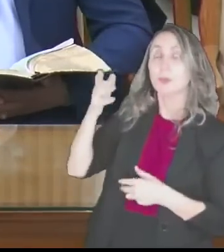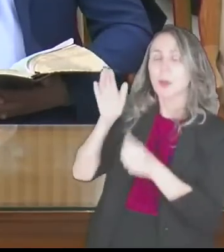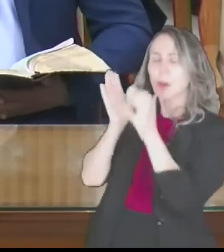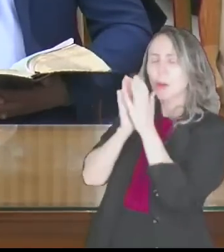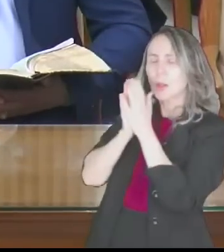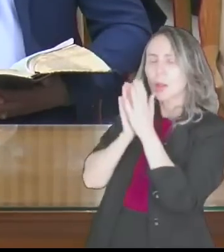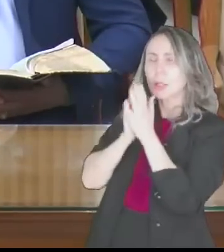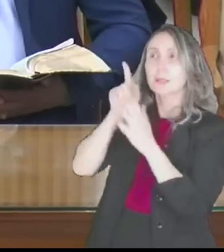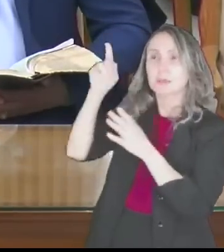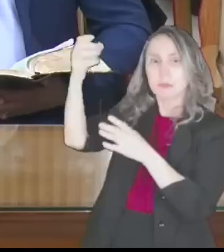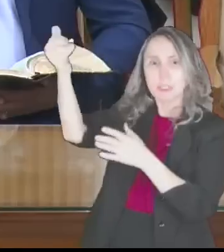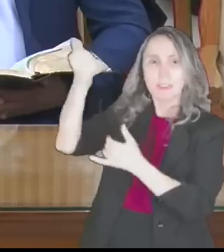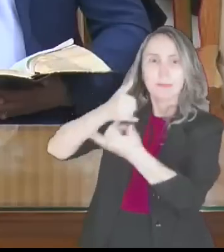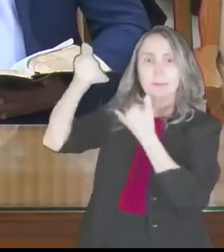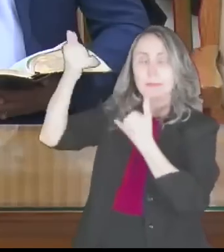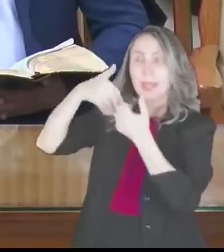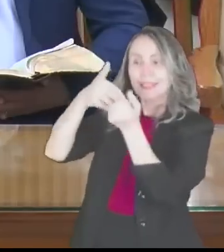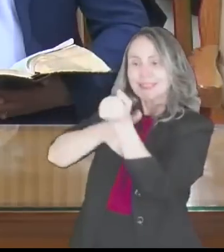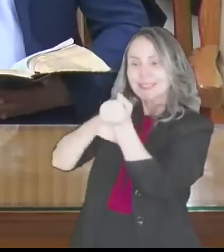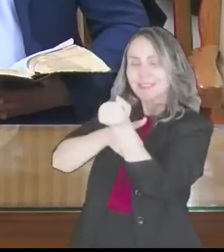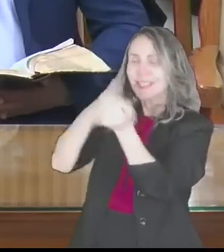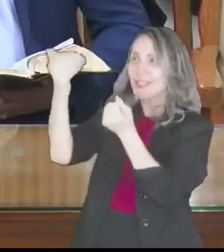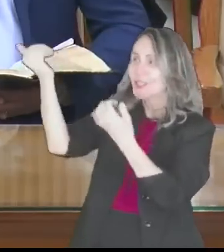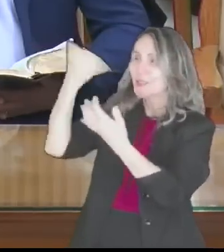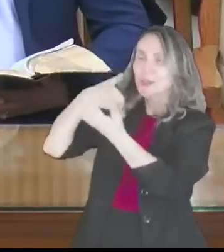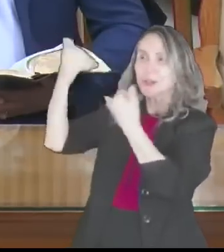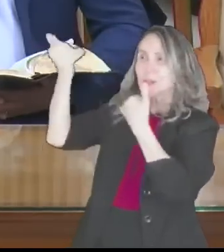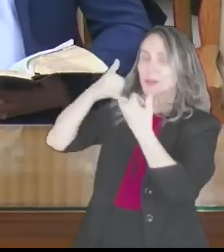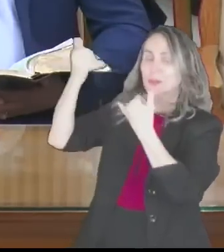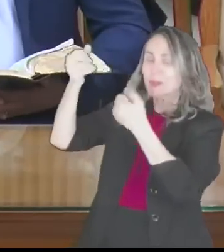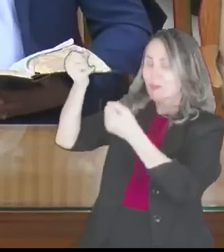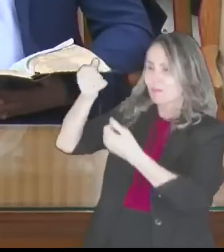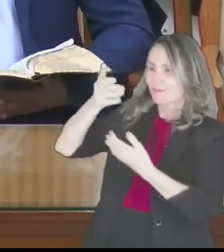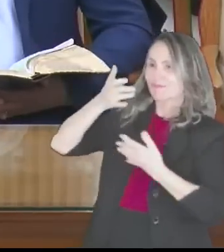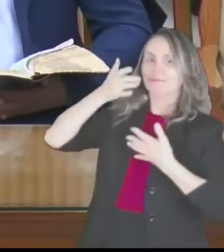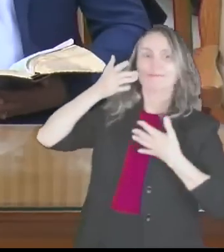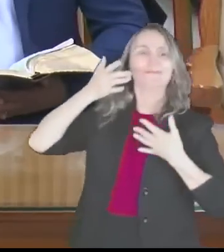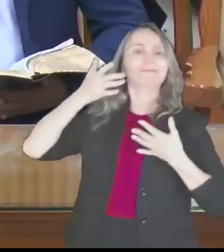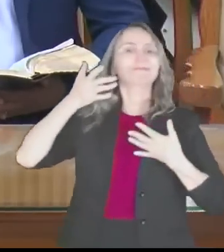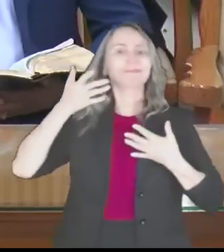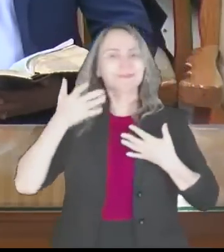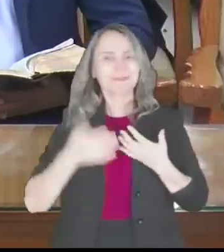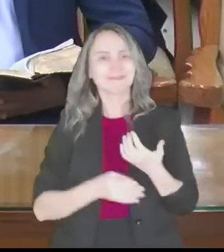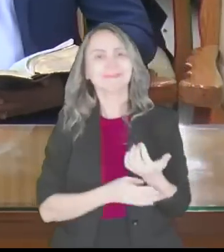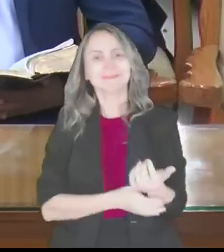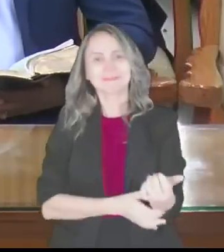e ele está me revelando segredos, ele está me revelando coisas.